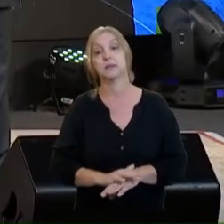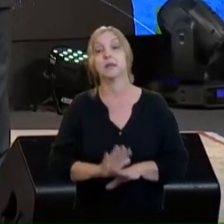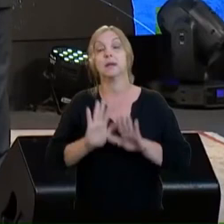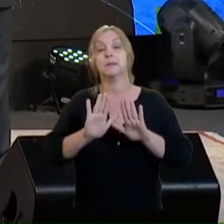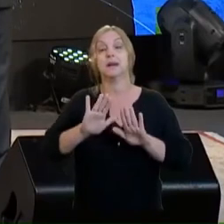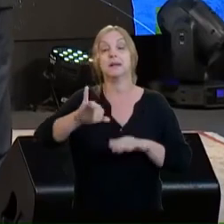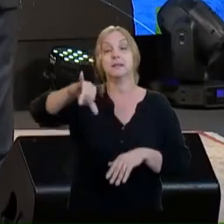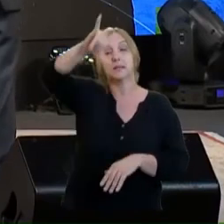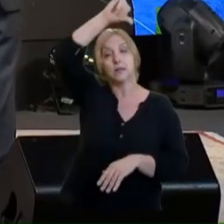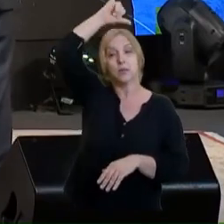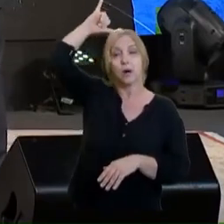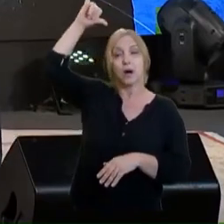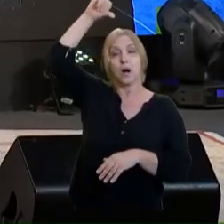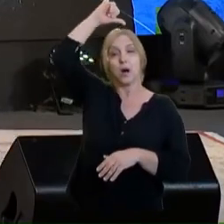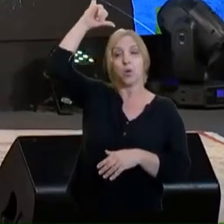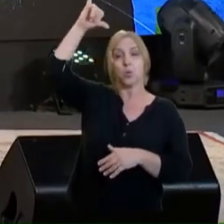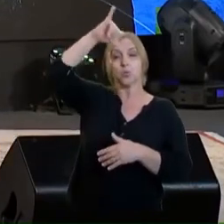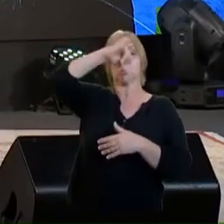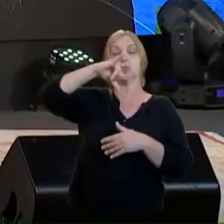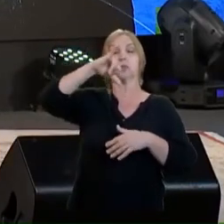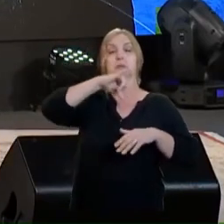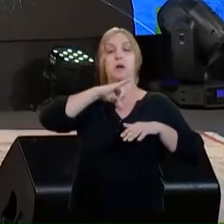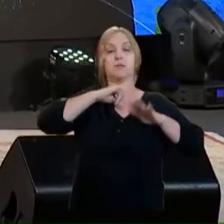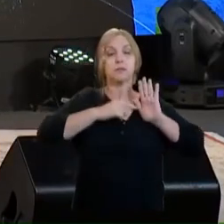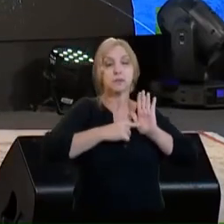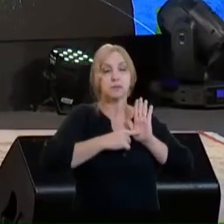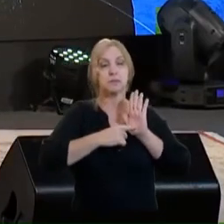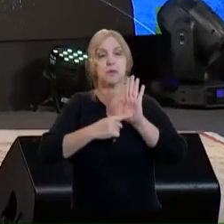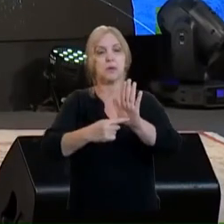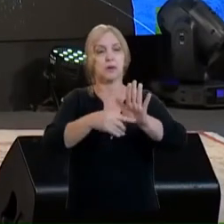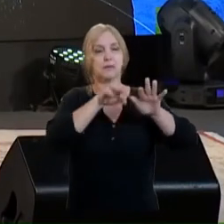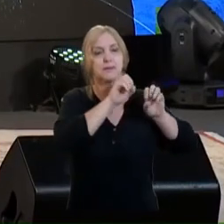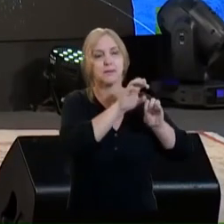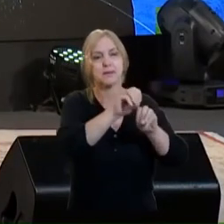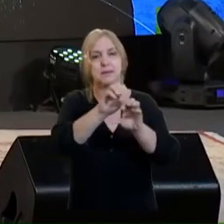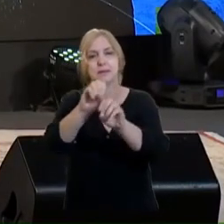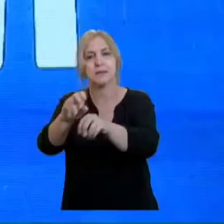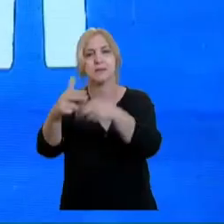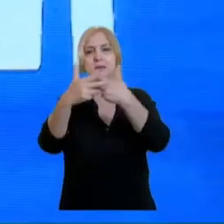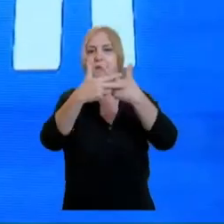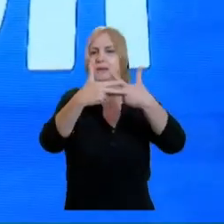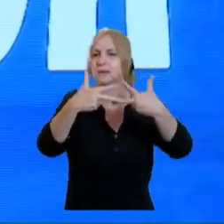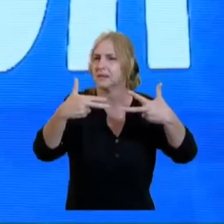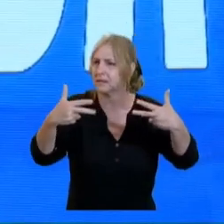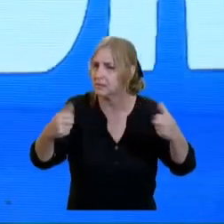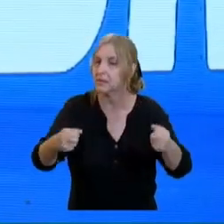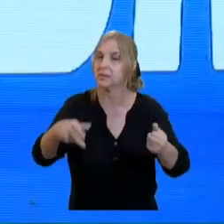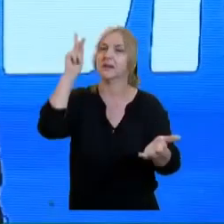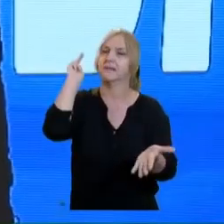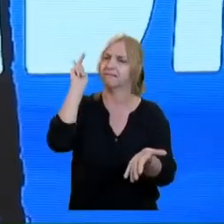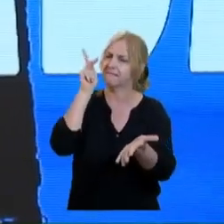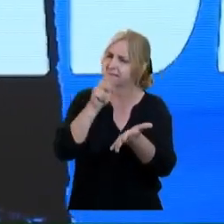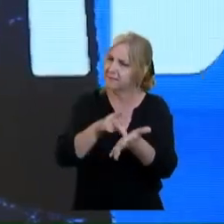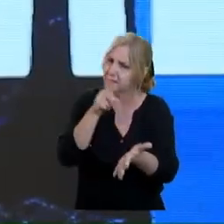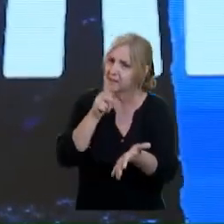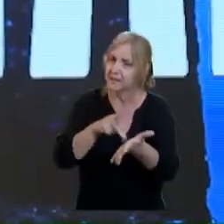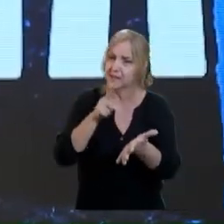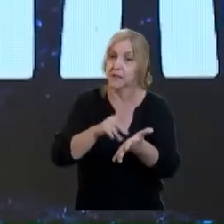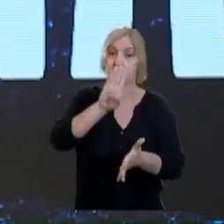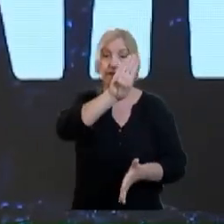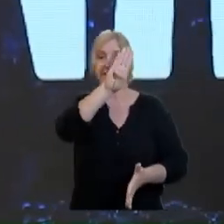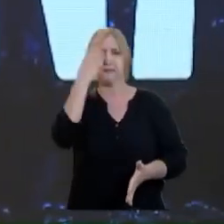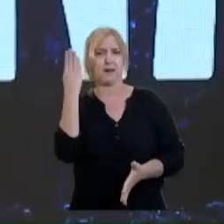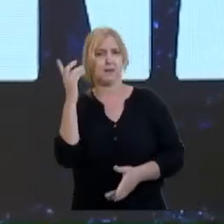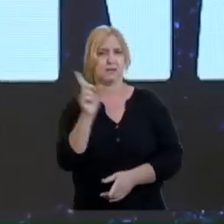sua unção vos ensina a respeito de todas as coisas, e é verdadeira e não é